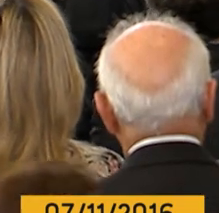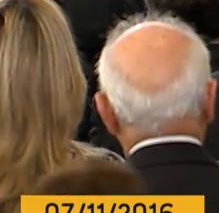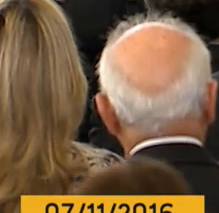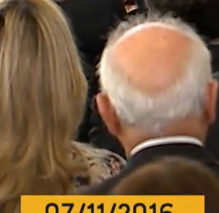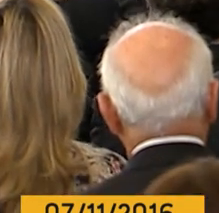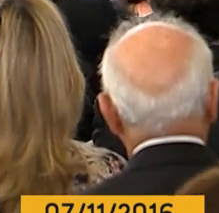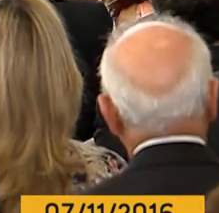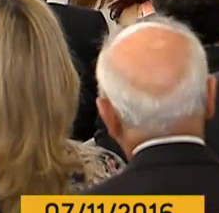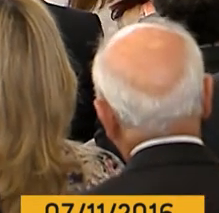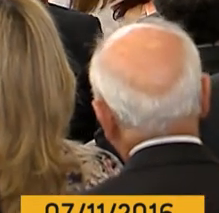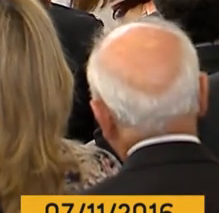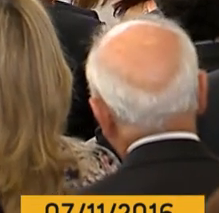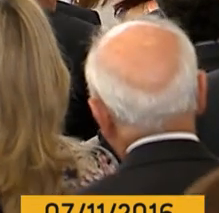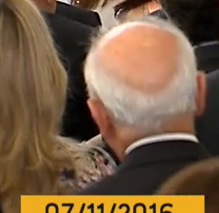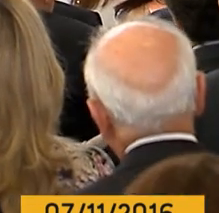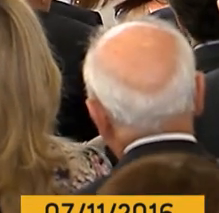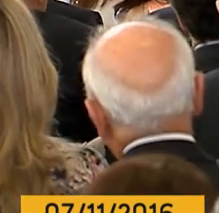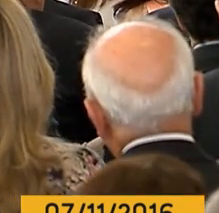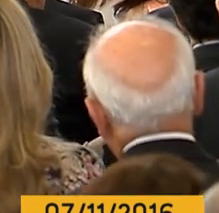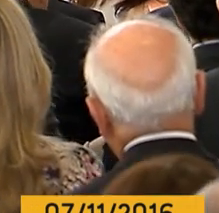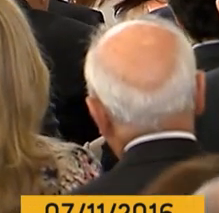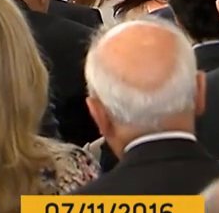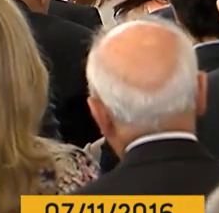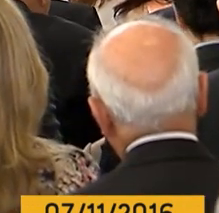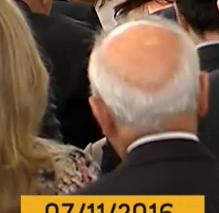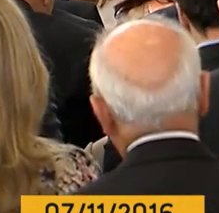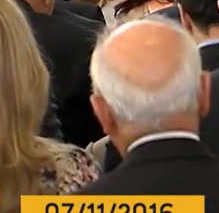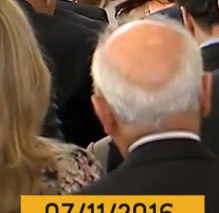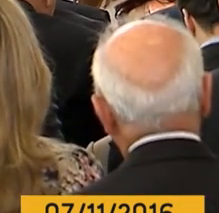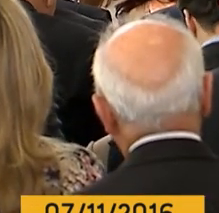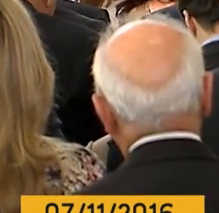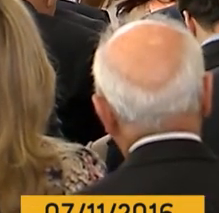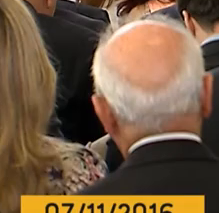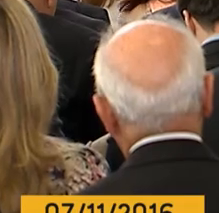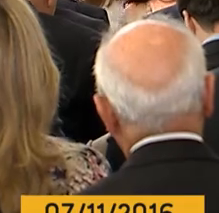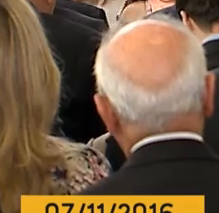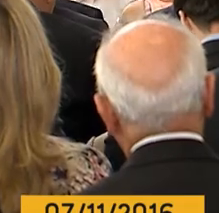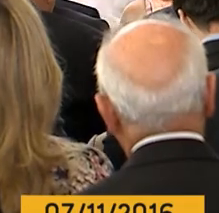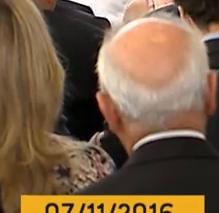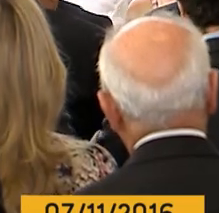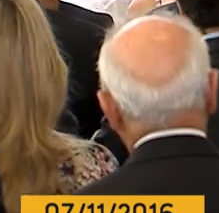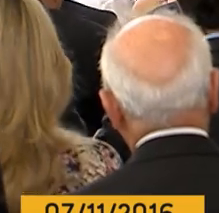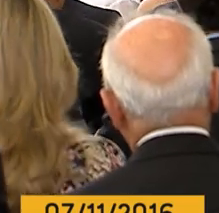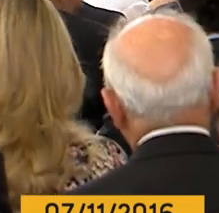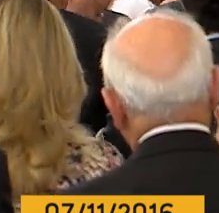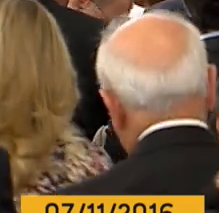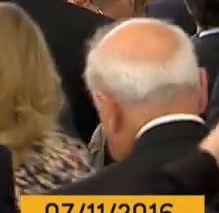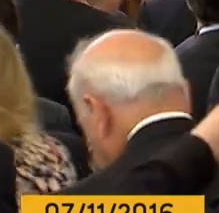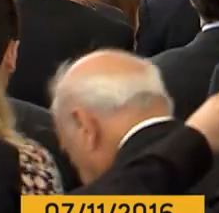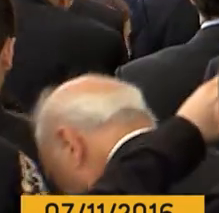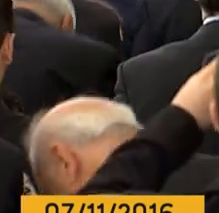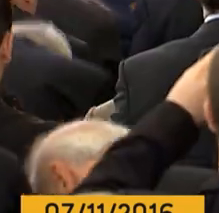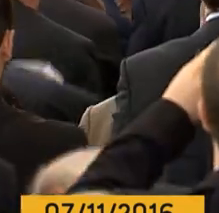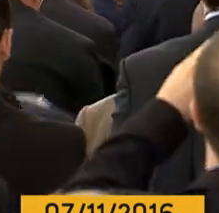Dando início a esta cerimônia, ouviremos as palavras do presidente da ABERT, Paulo Toné Camargo.